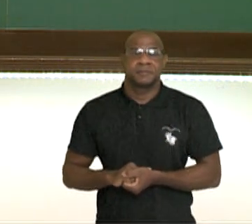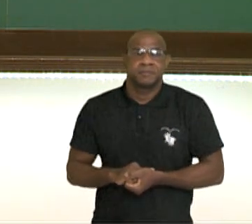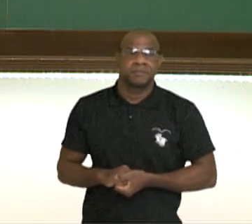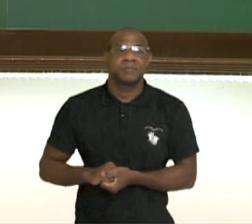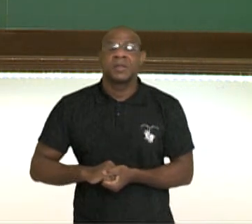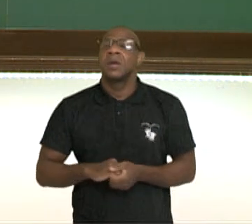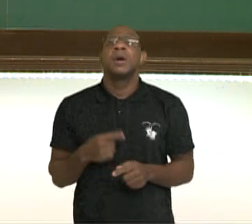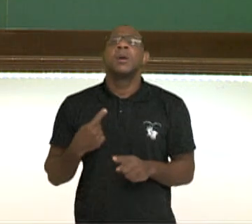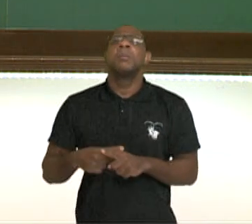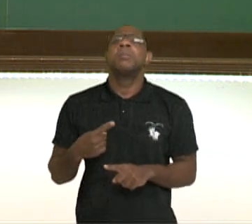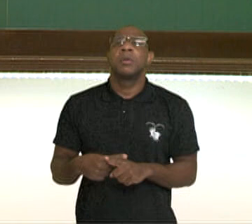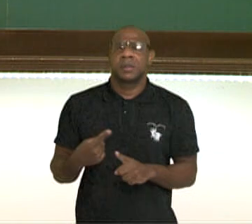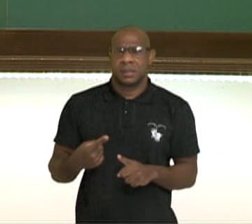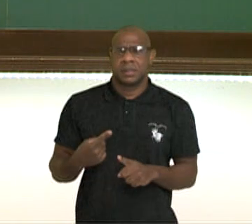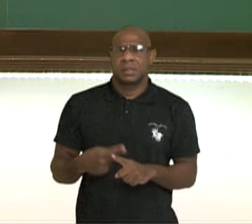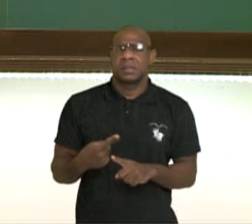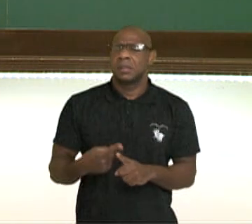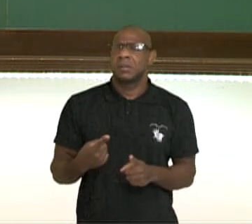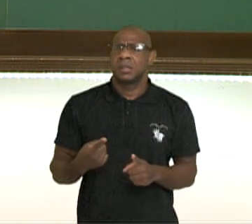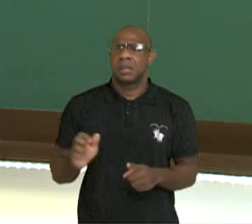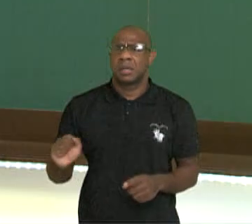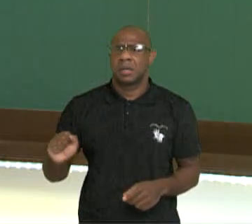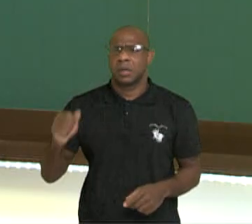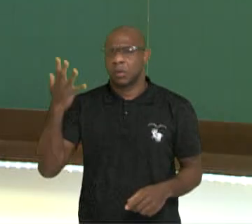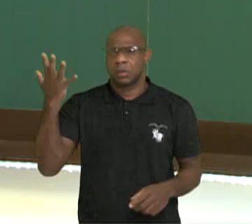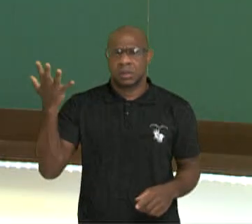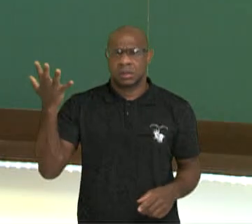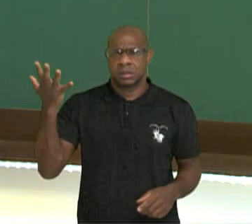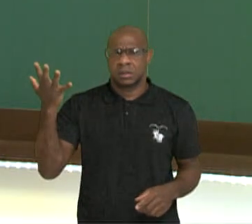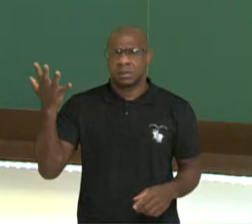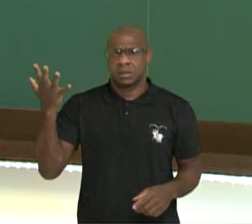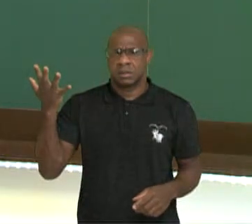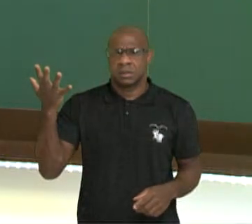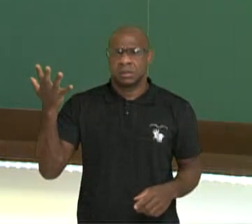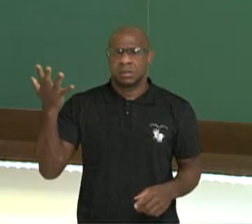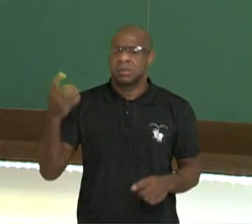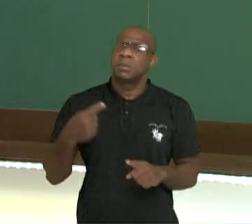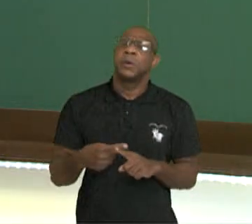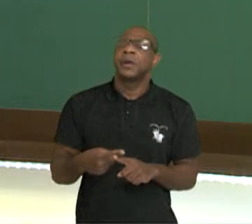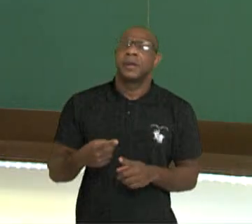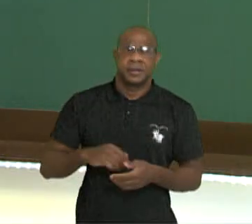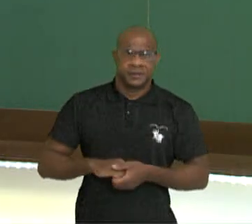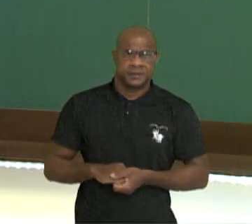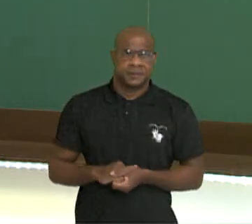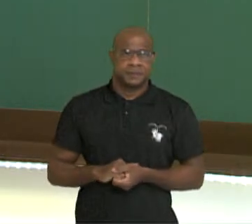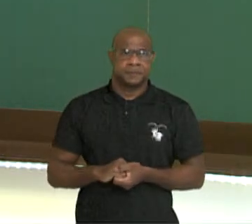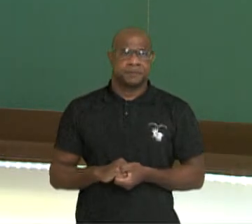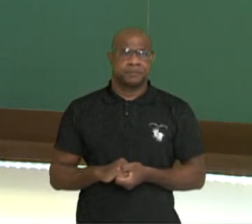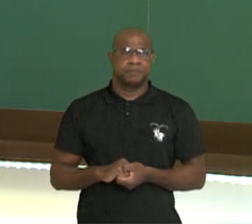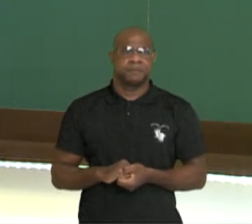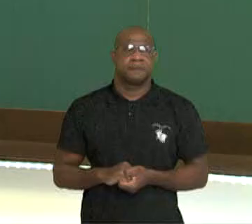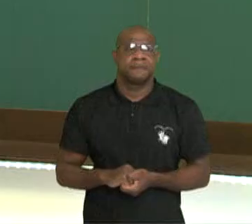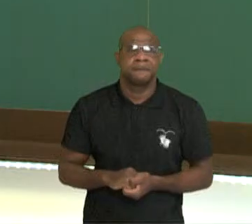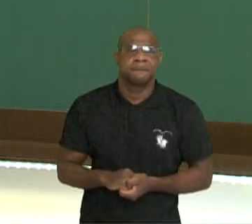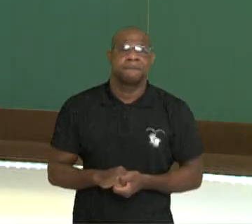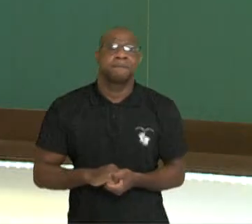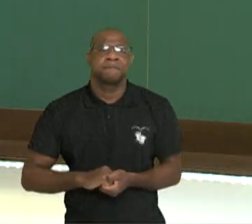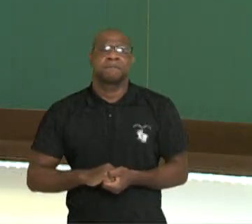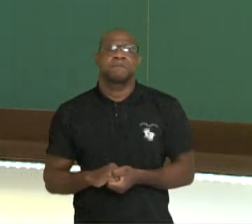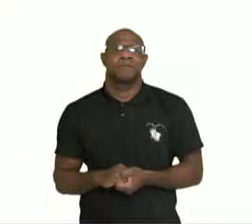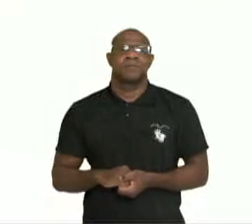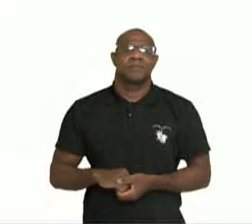Por que isso ocorre? Por que isso ocorre? Vamos ver? Ó, isto